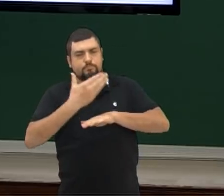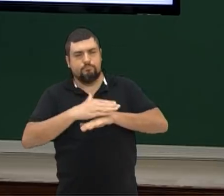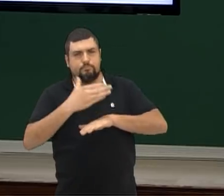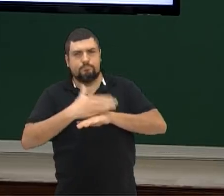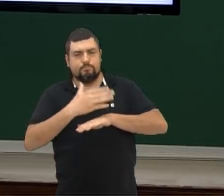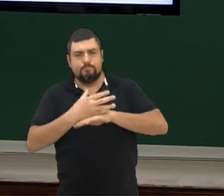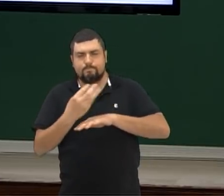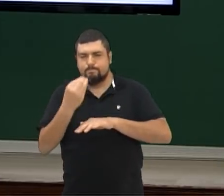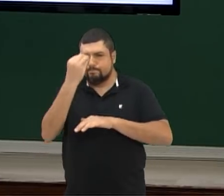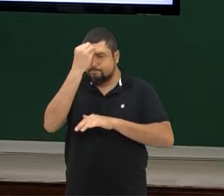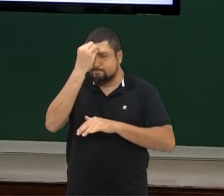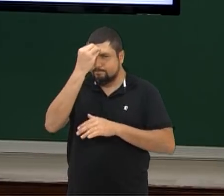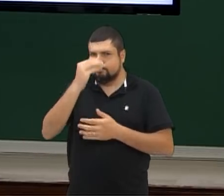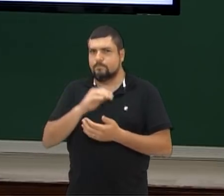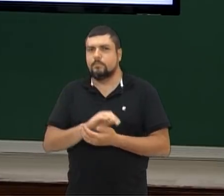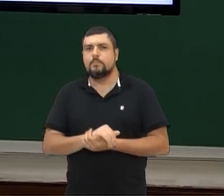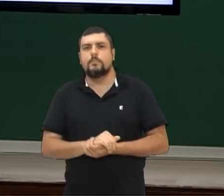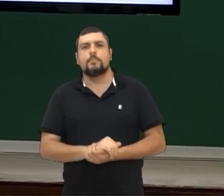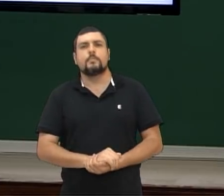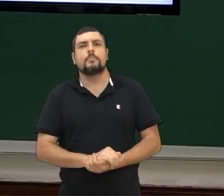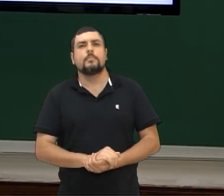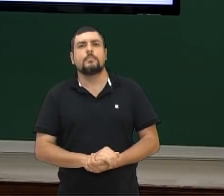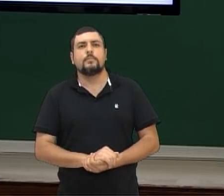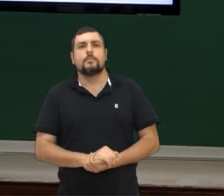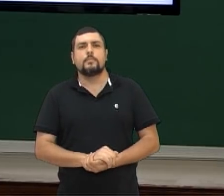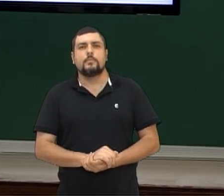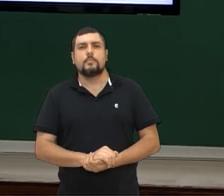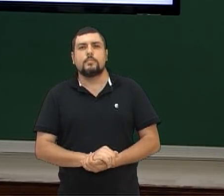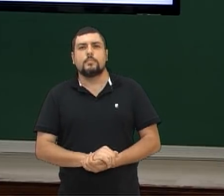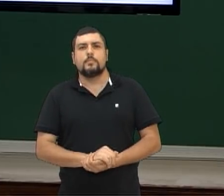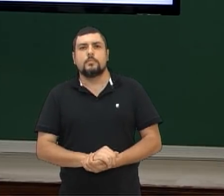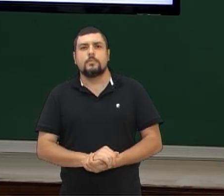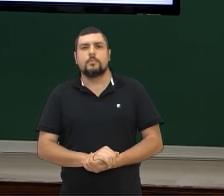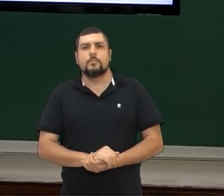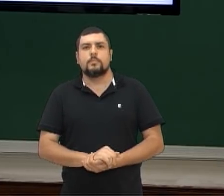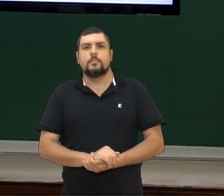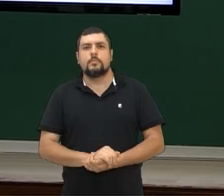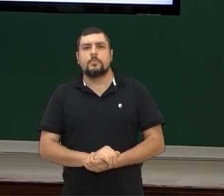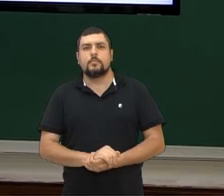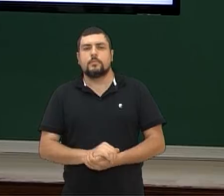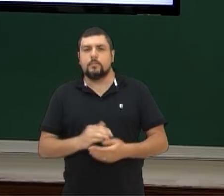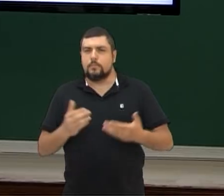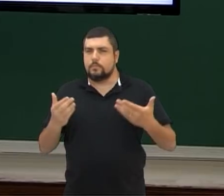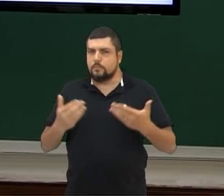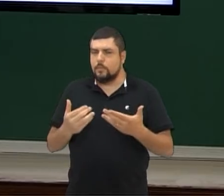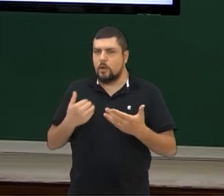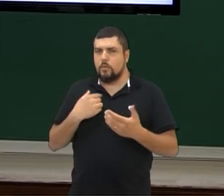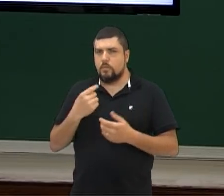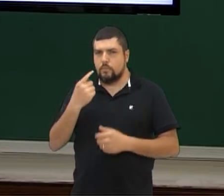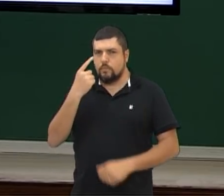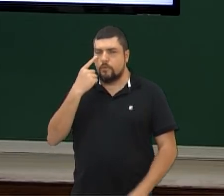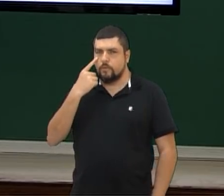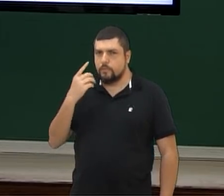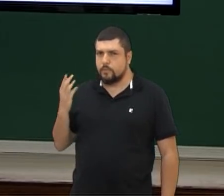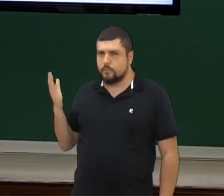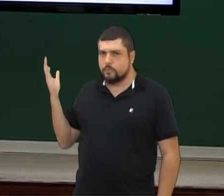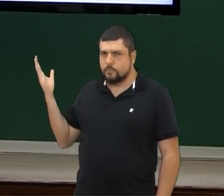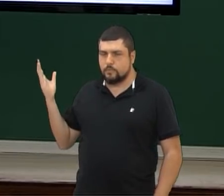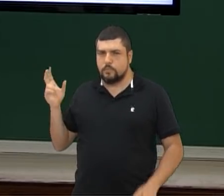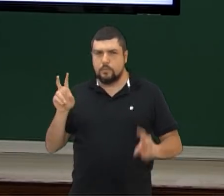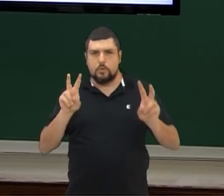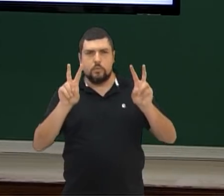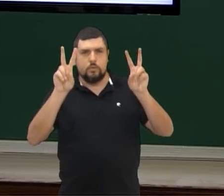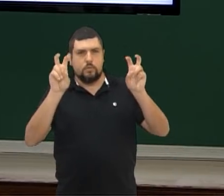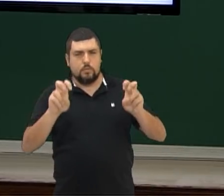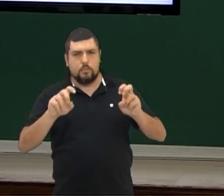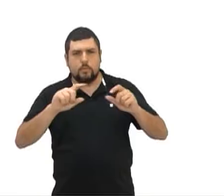algumas atividades aí abordando o plano cartesiano. Nesse primeiro tema, vamos falar sobre